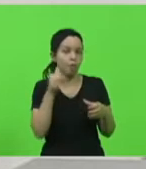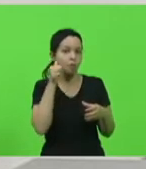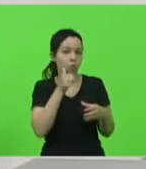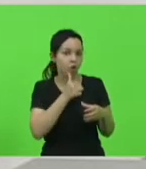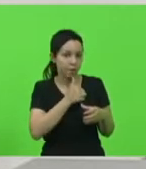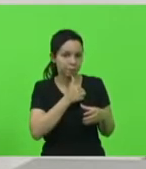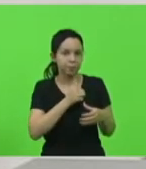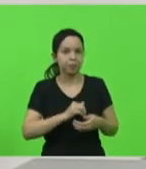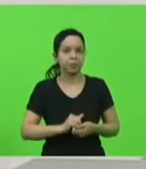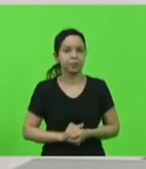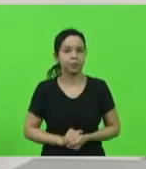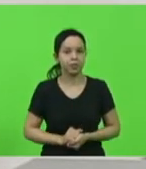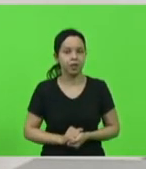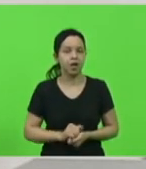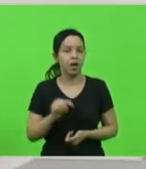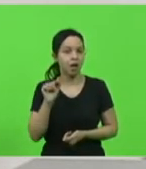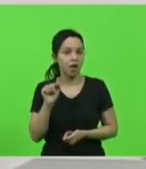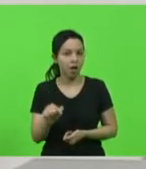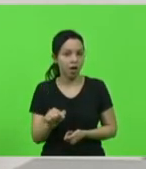nada menos